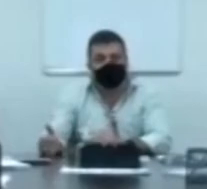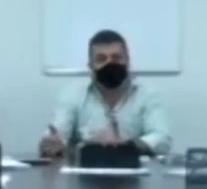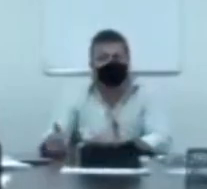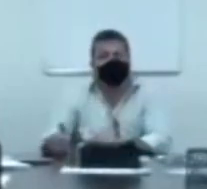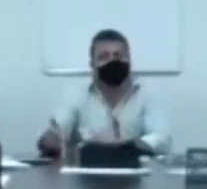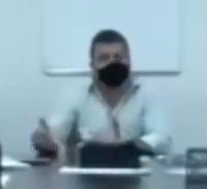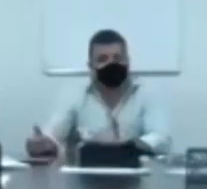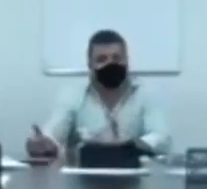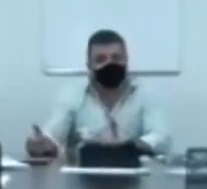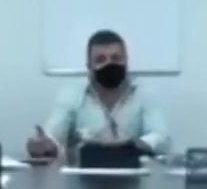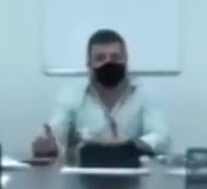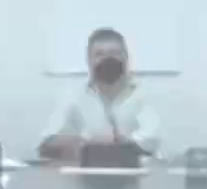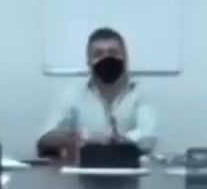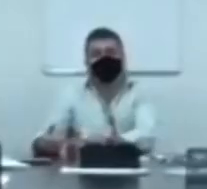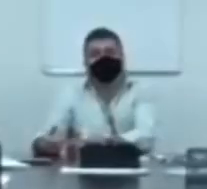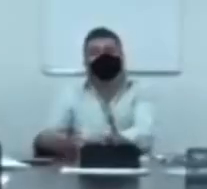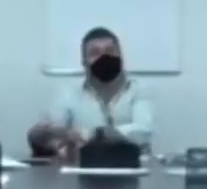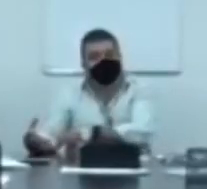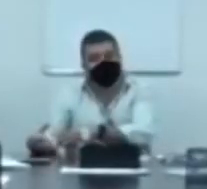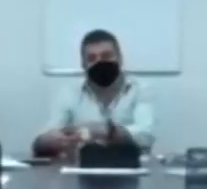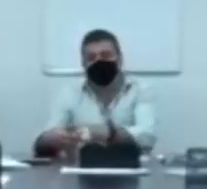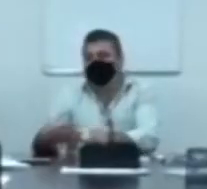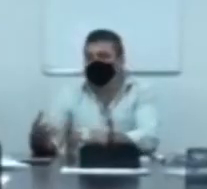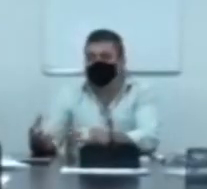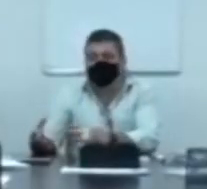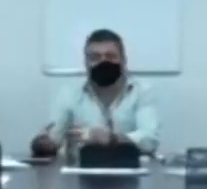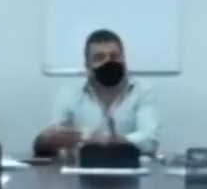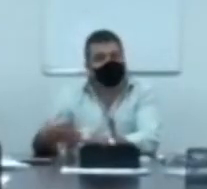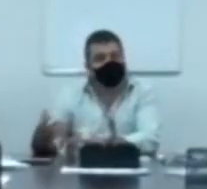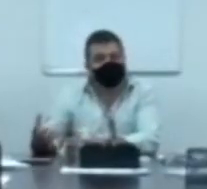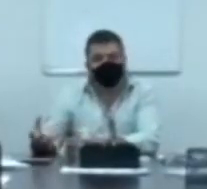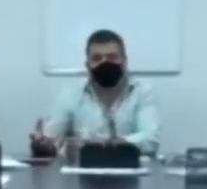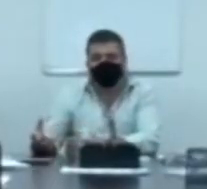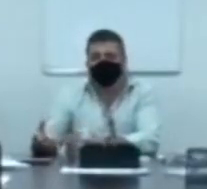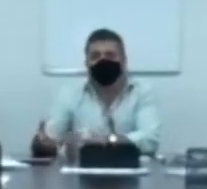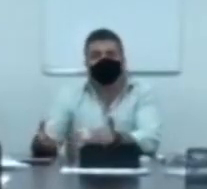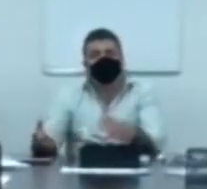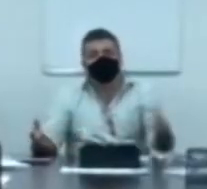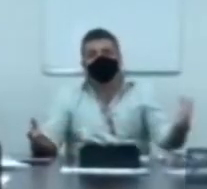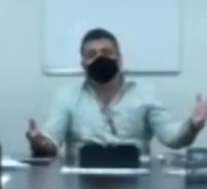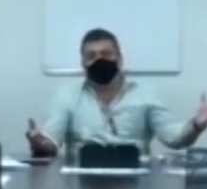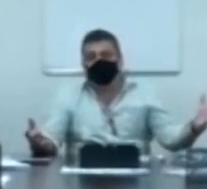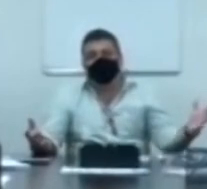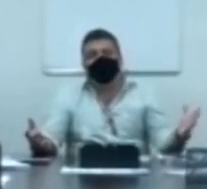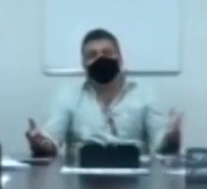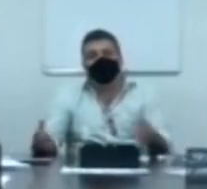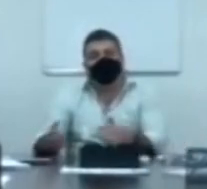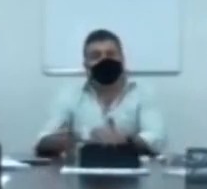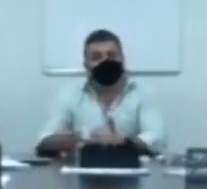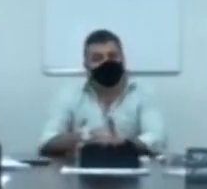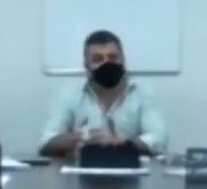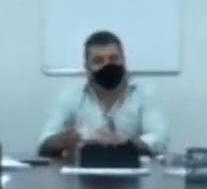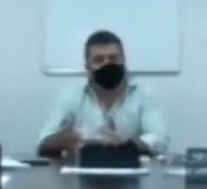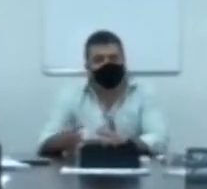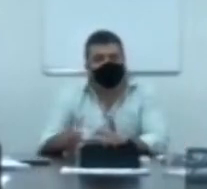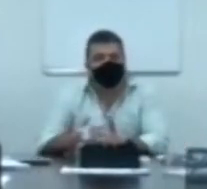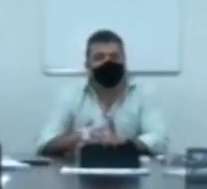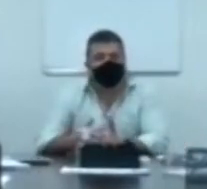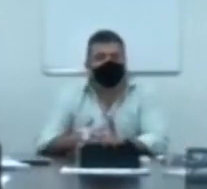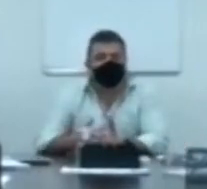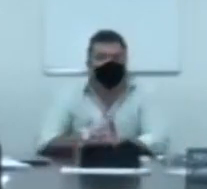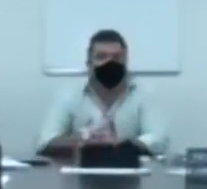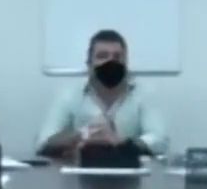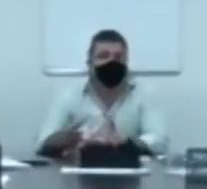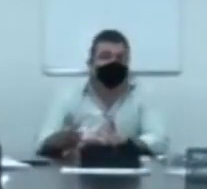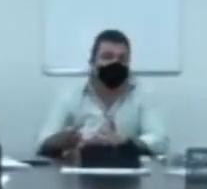segundo semestre mais tranquilo a gente poder refazer todas as consequências de quem chegou nesse lado meio interno a gente